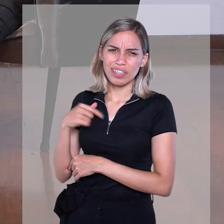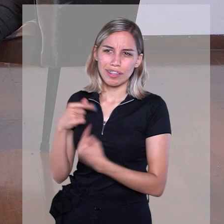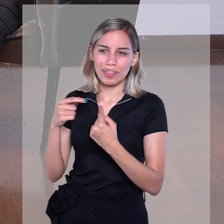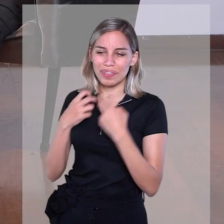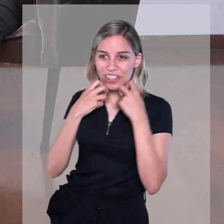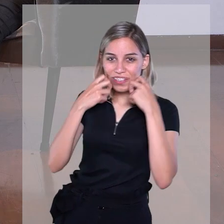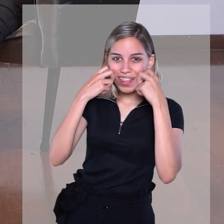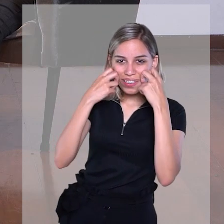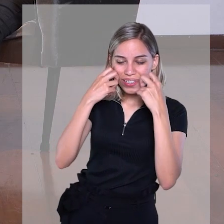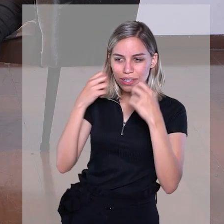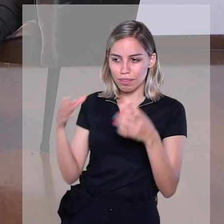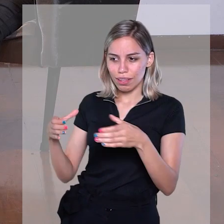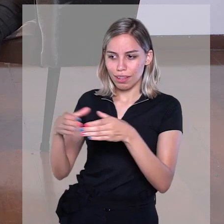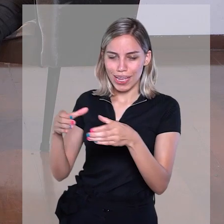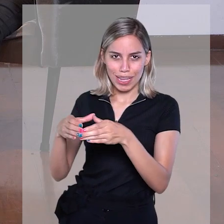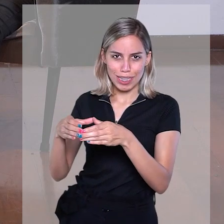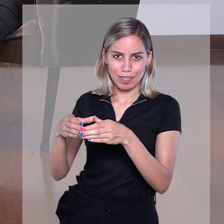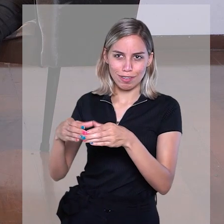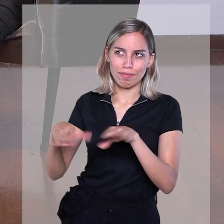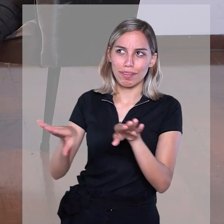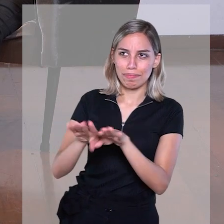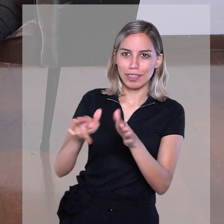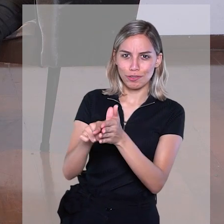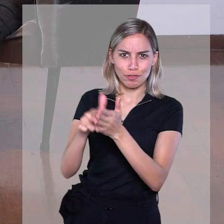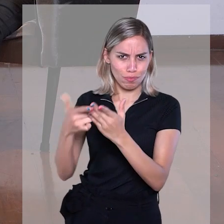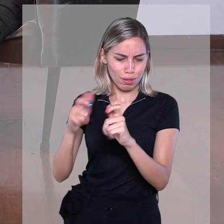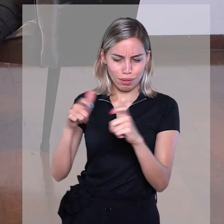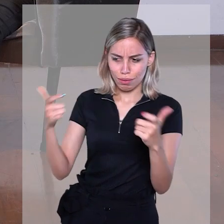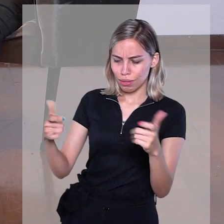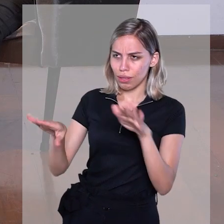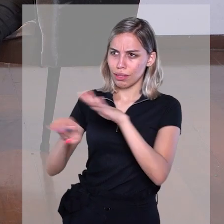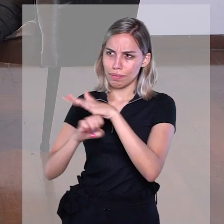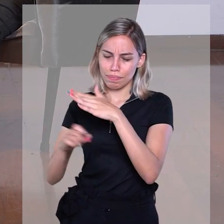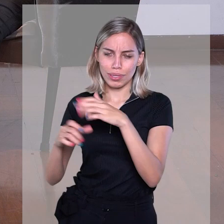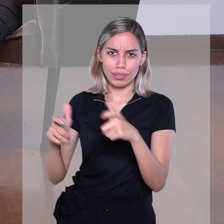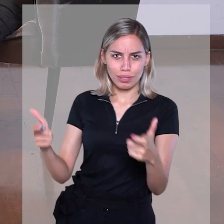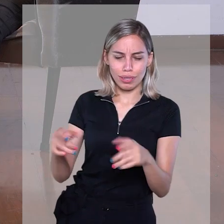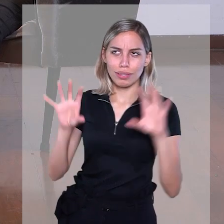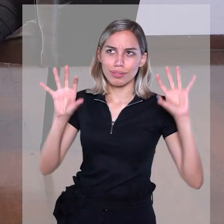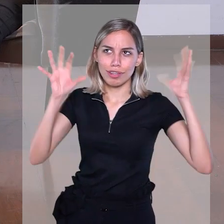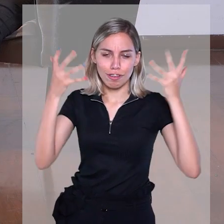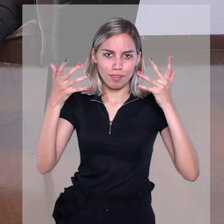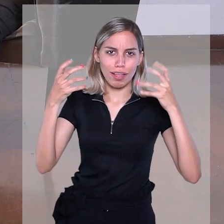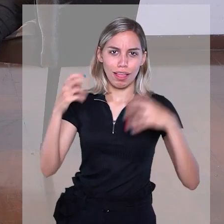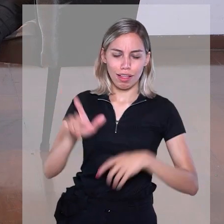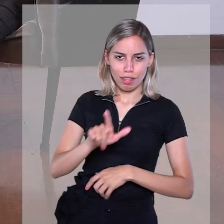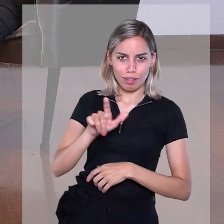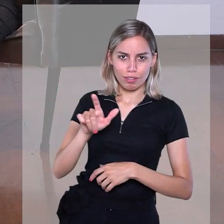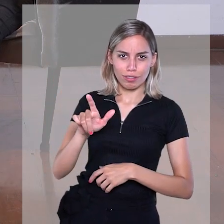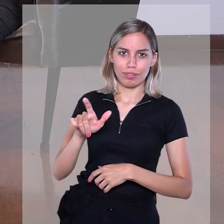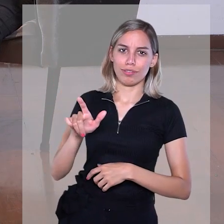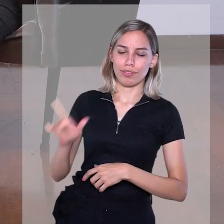eventos literários, justificar a pouca presença negra com o critério nunca